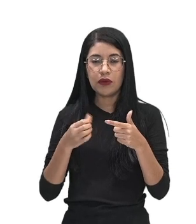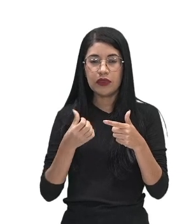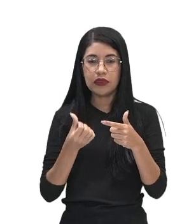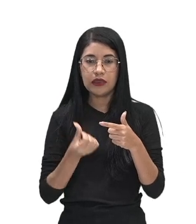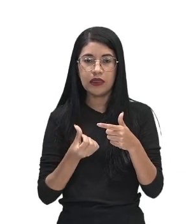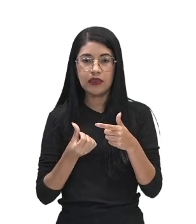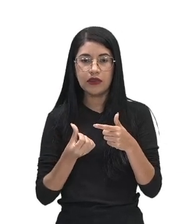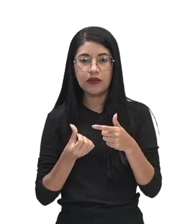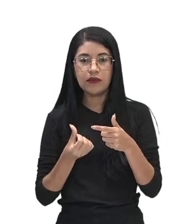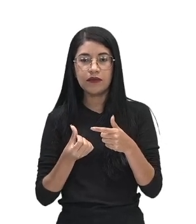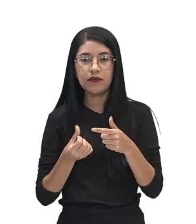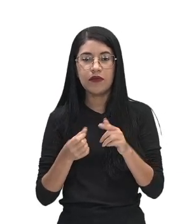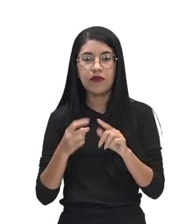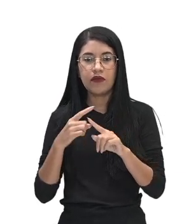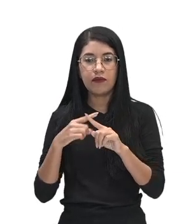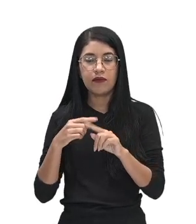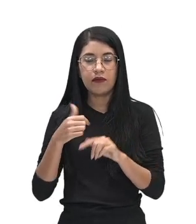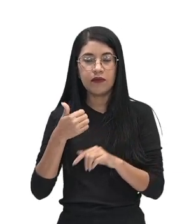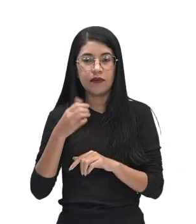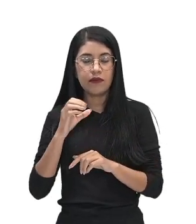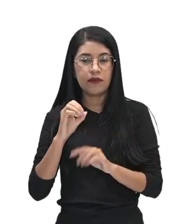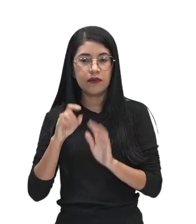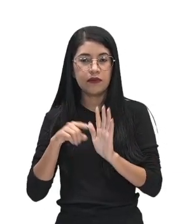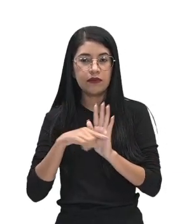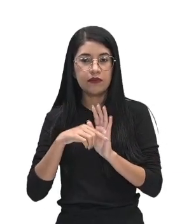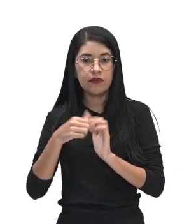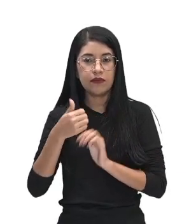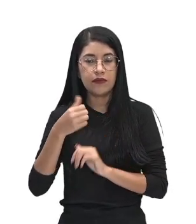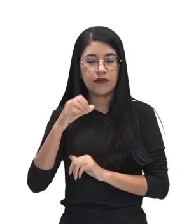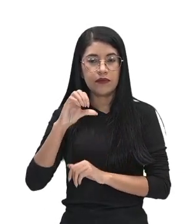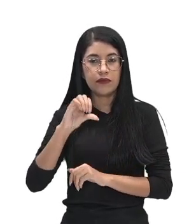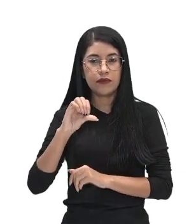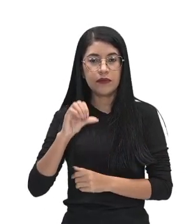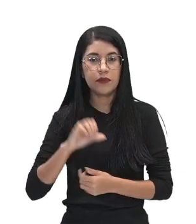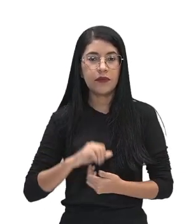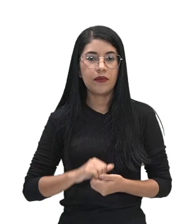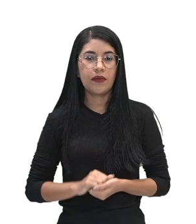vem dividindo. Vezes 10 a menos 19.